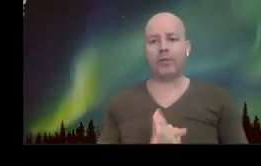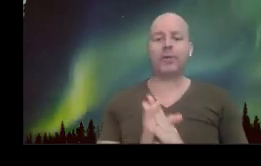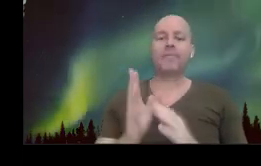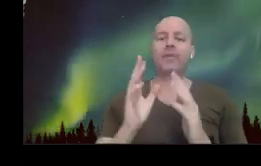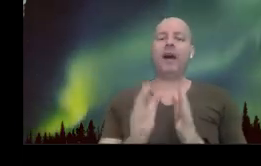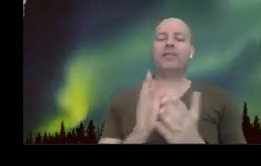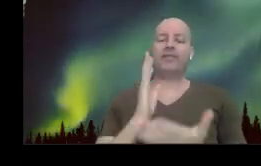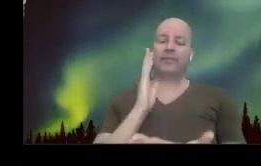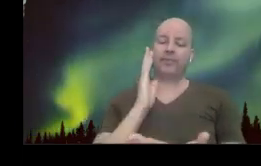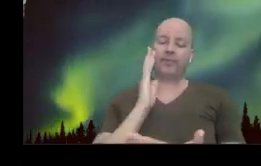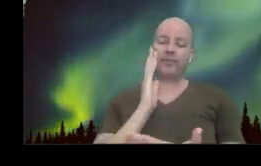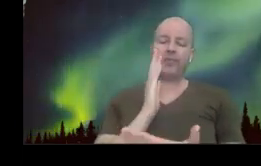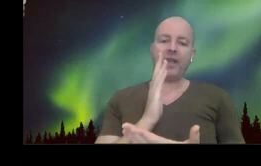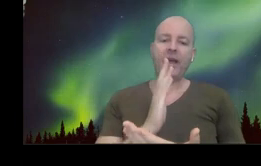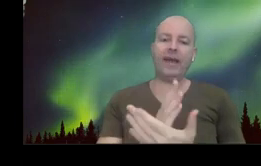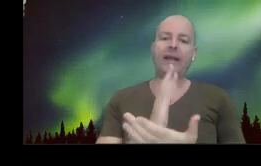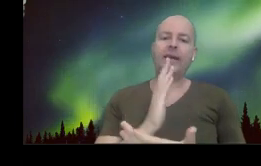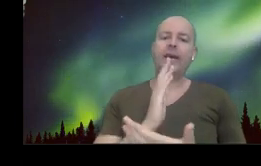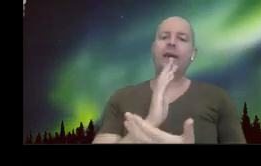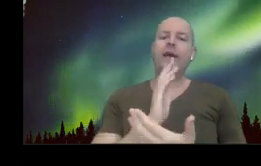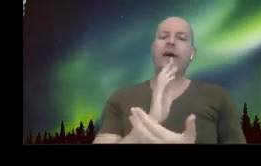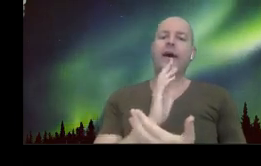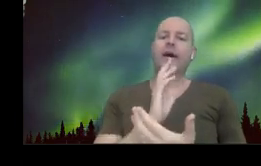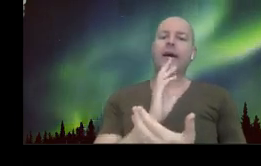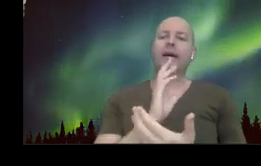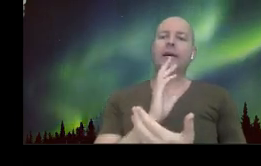bem complicado. Mas